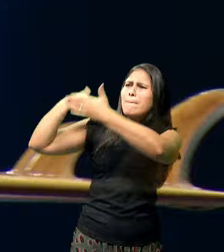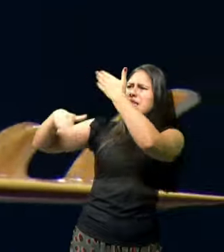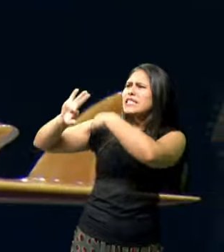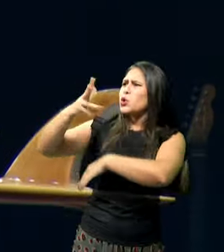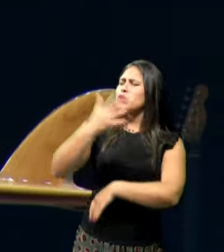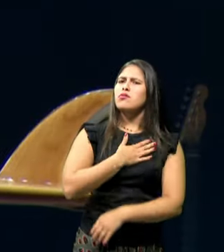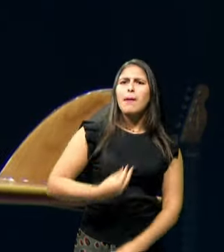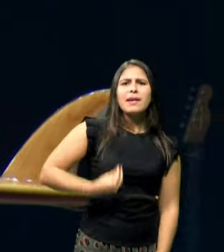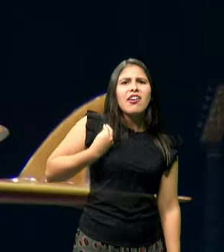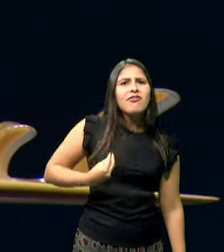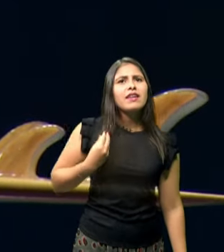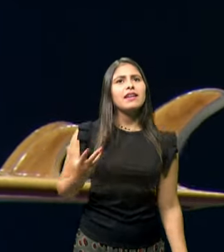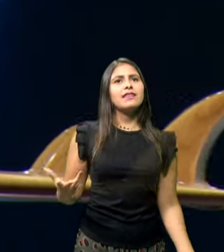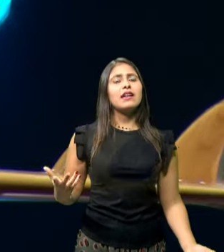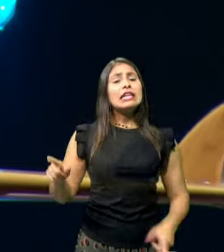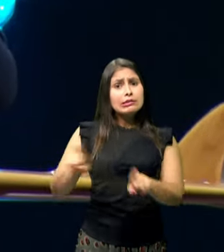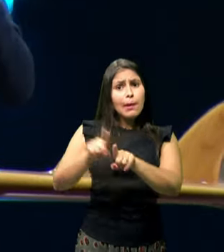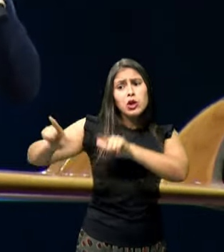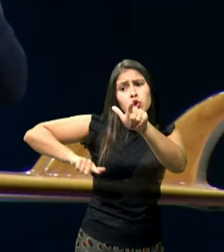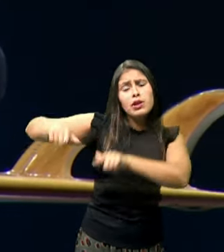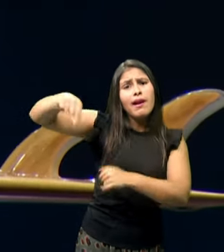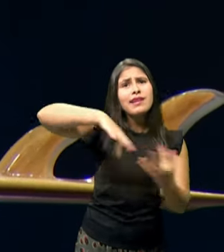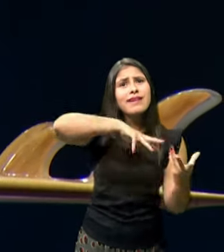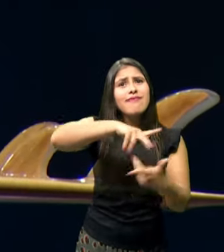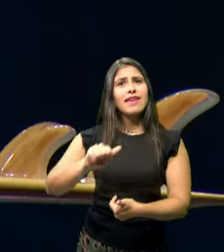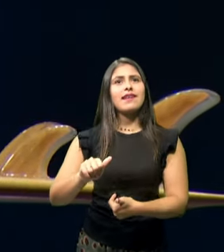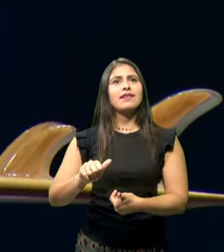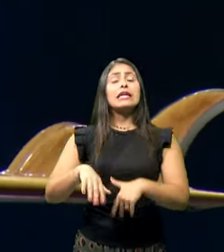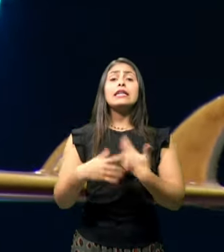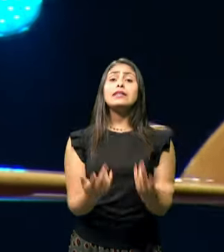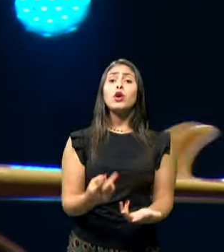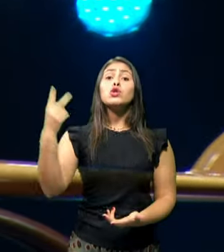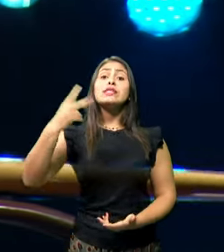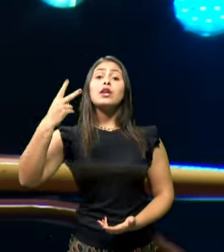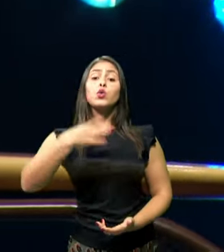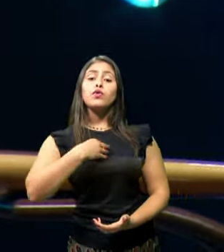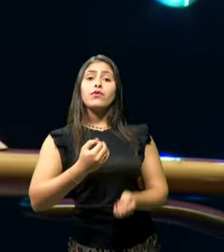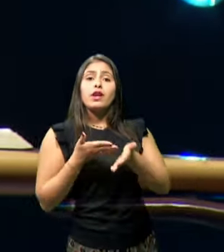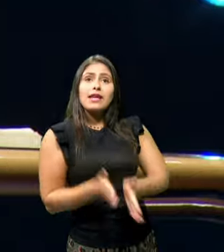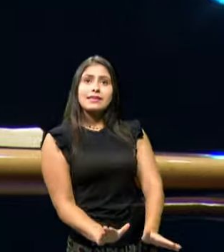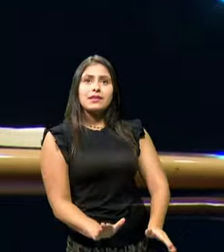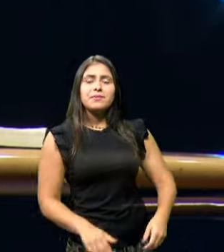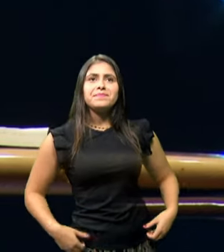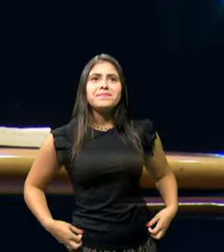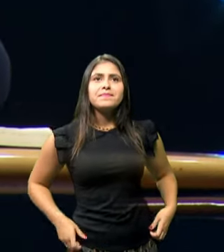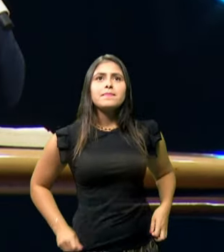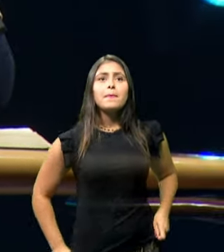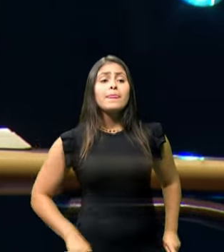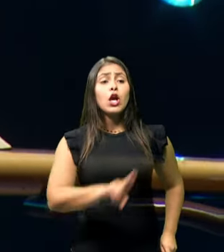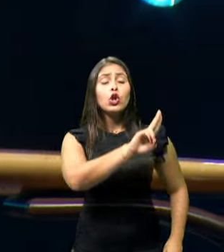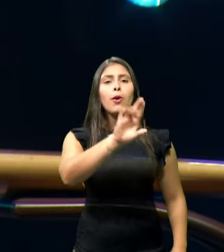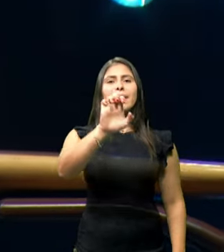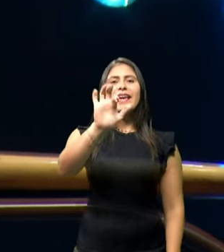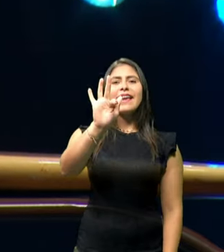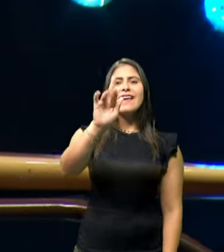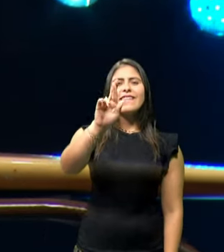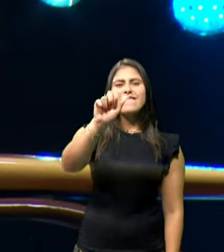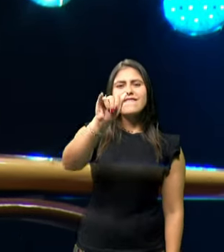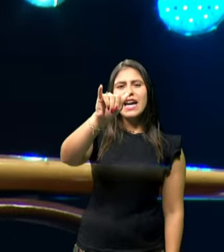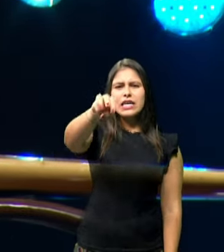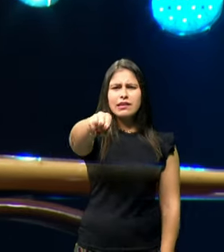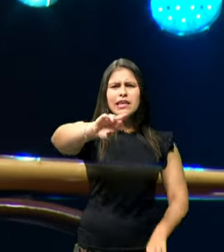meu pai e do trabalho dessa terra. Aí nasce o segundo filho dele, e ele dá o nome de Efraim.